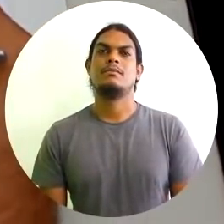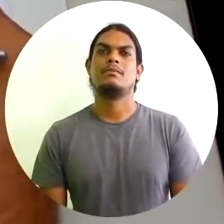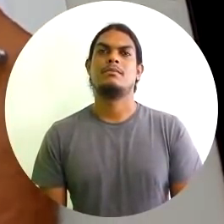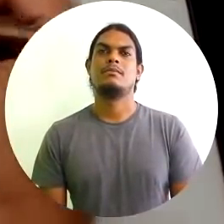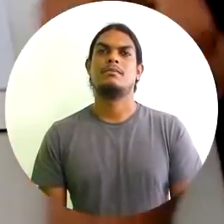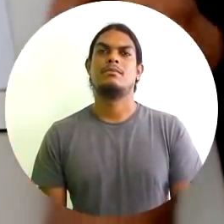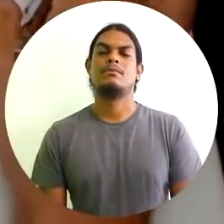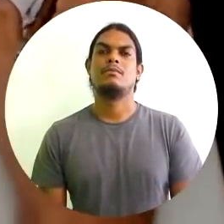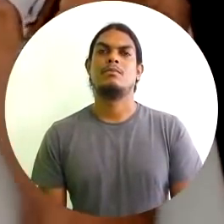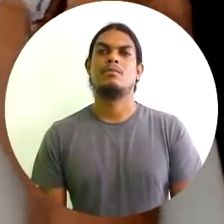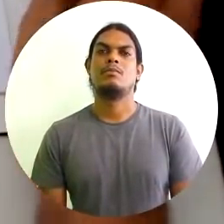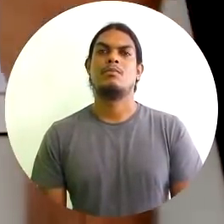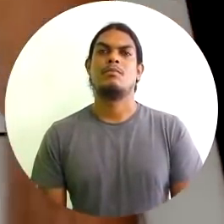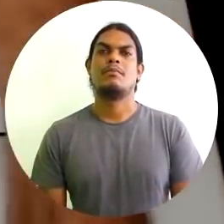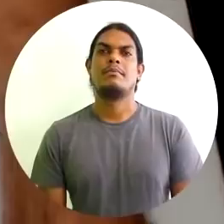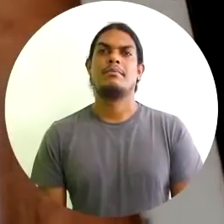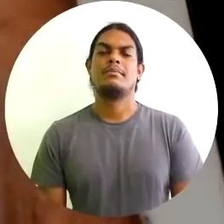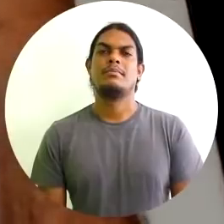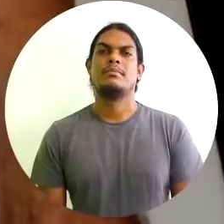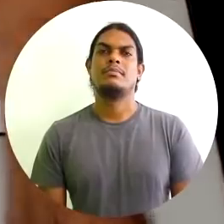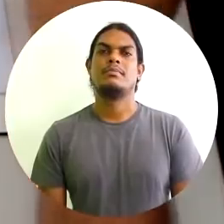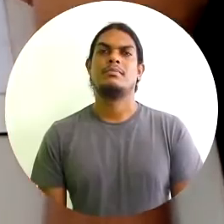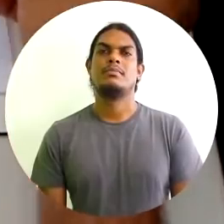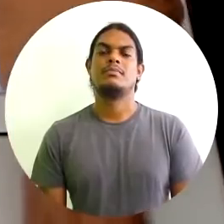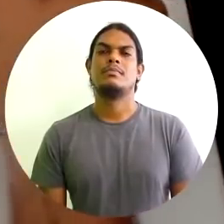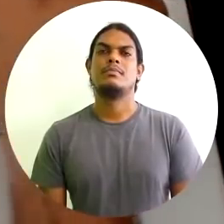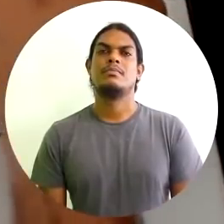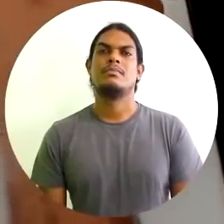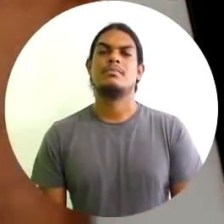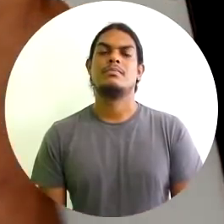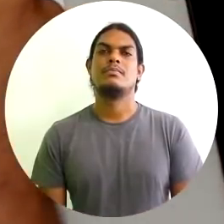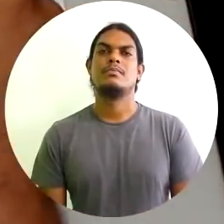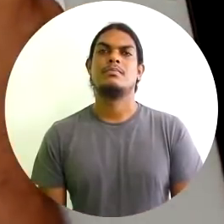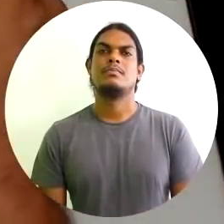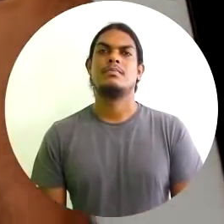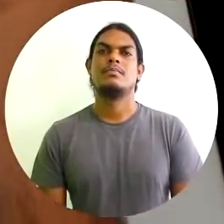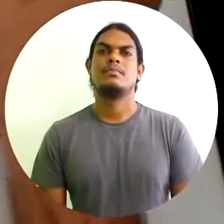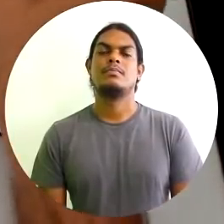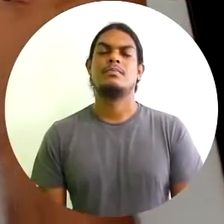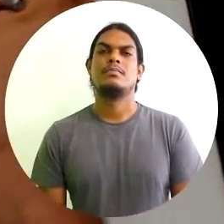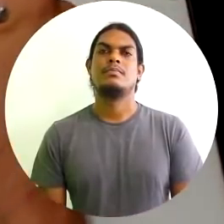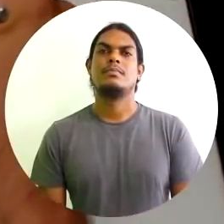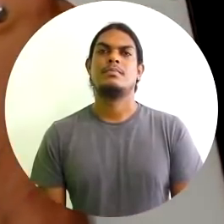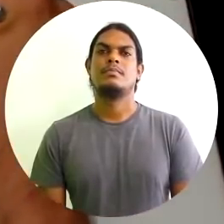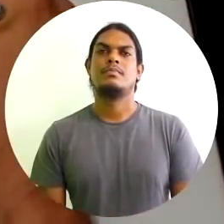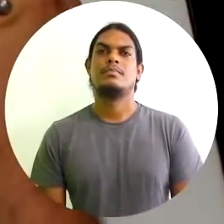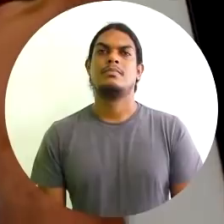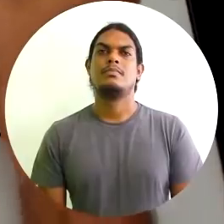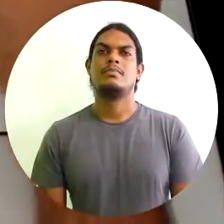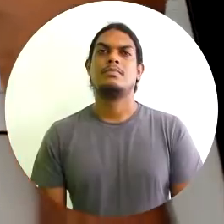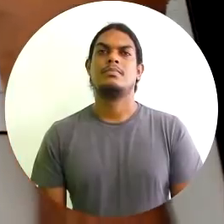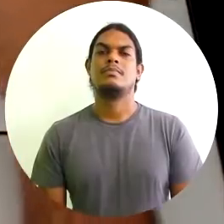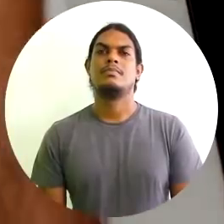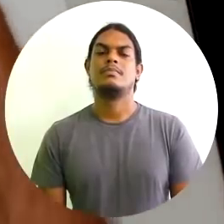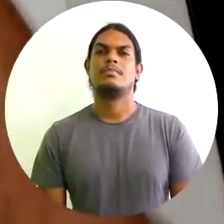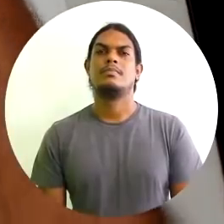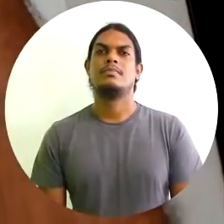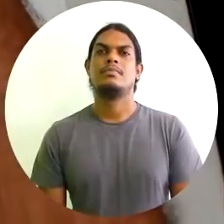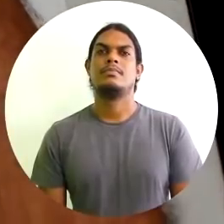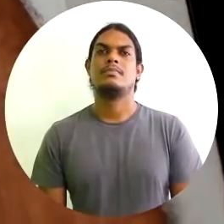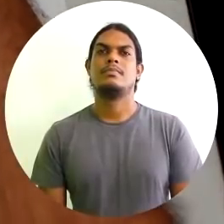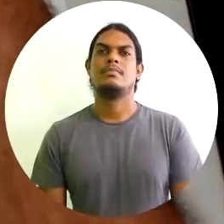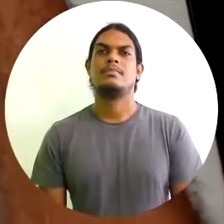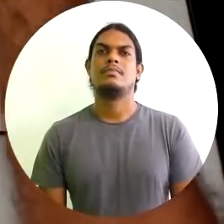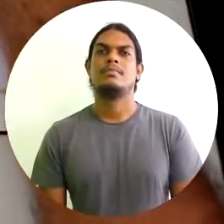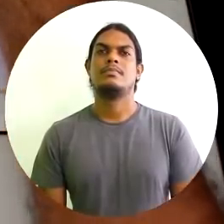fuga 3 na linha auxiliar vertical. Aqui a gente